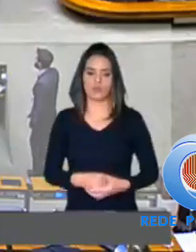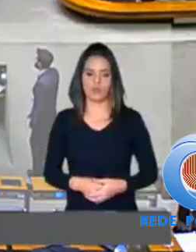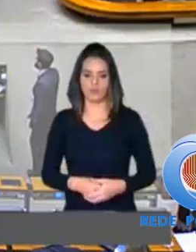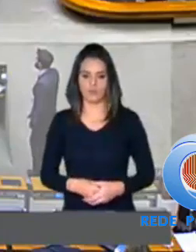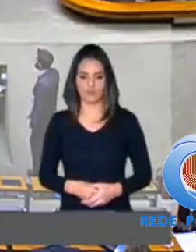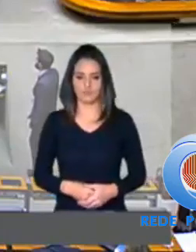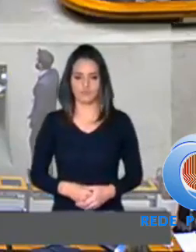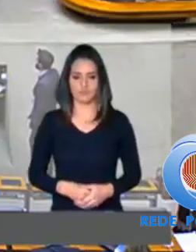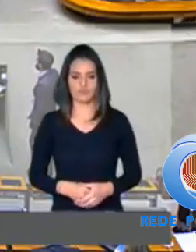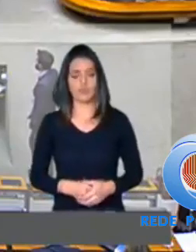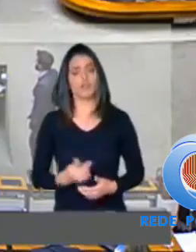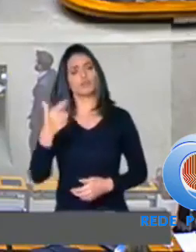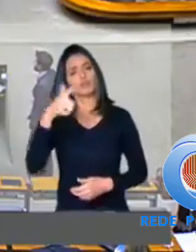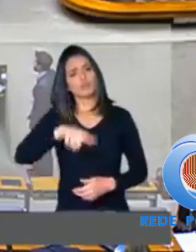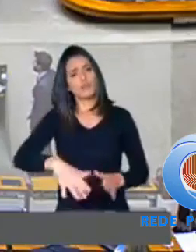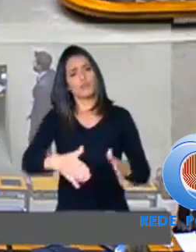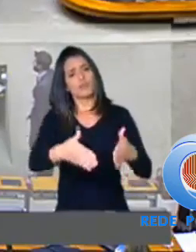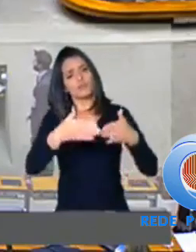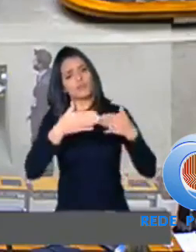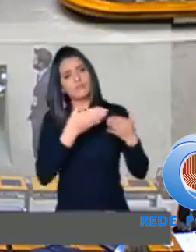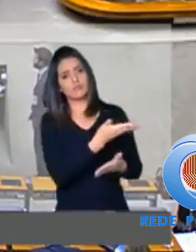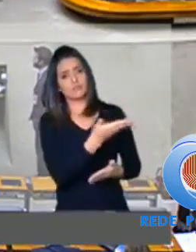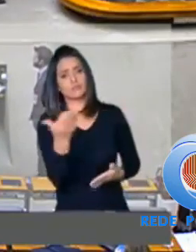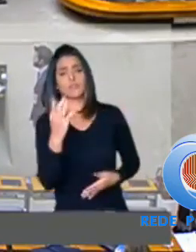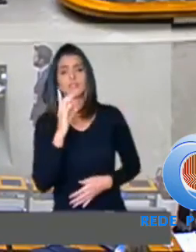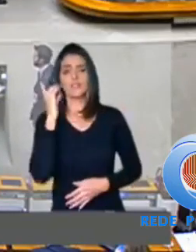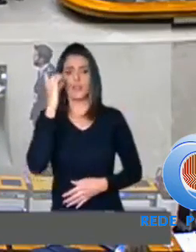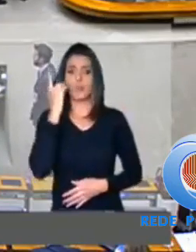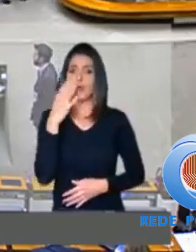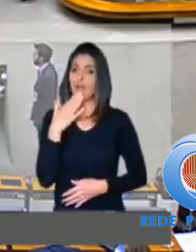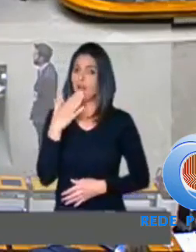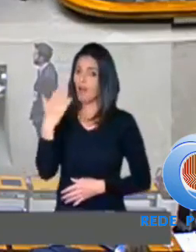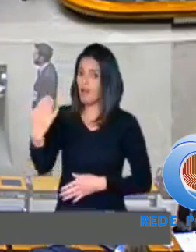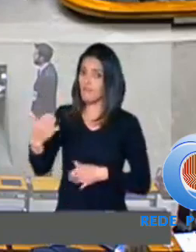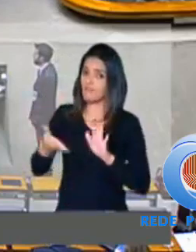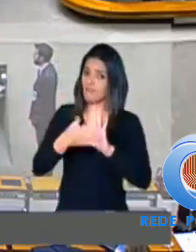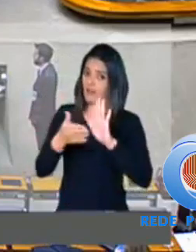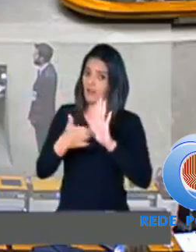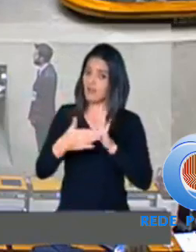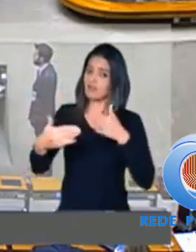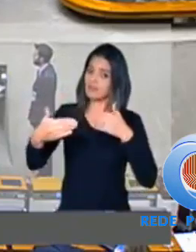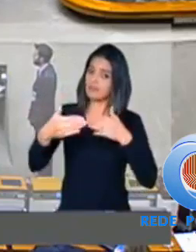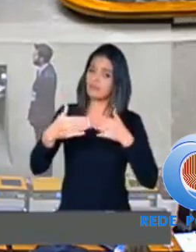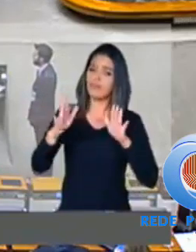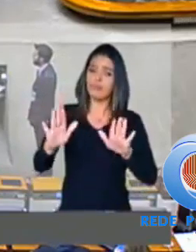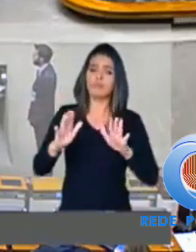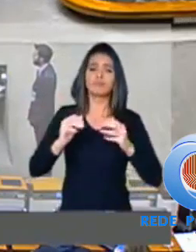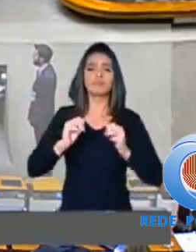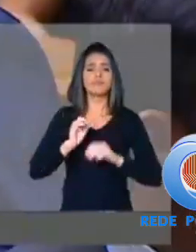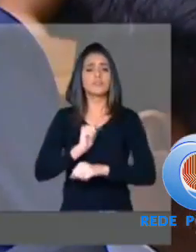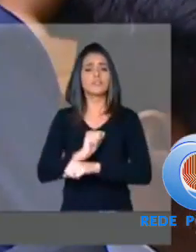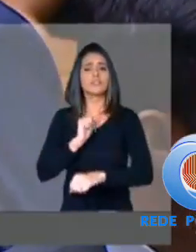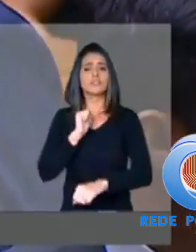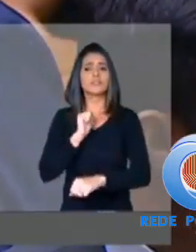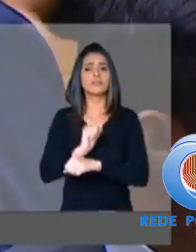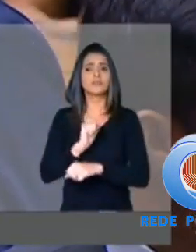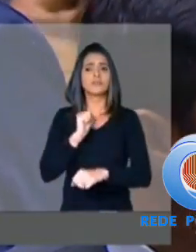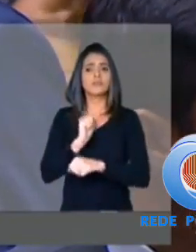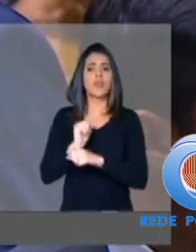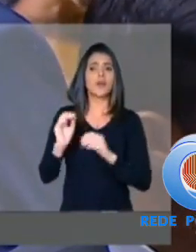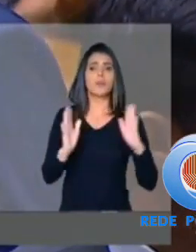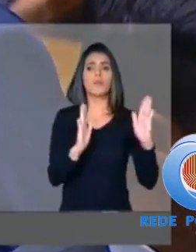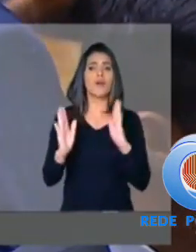Presidente, vou apelar novamente aos deputados que são a favor da matéria, que deixem para falar durante o processo